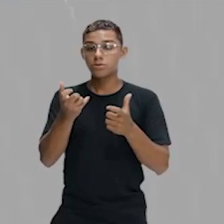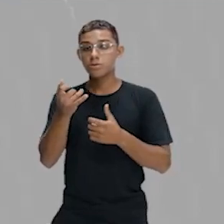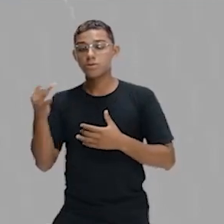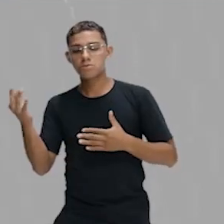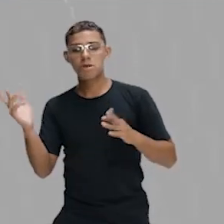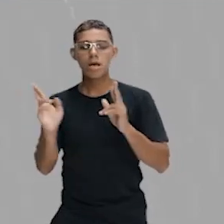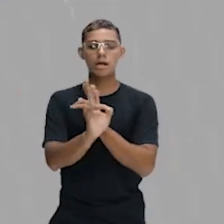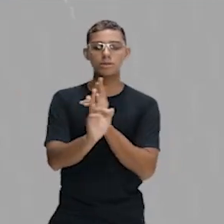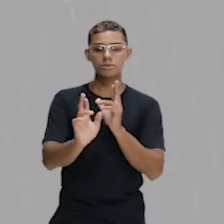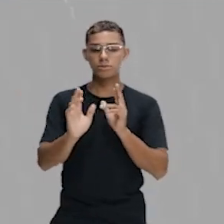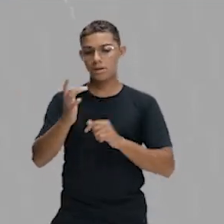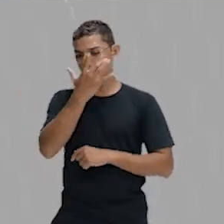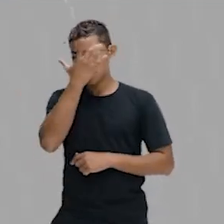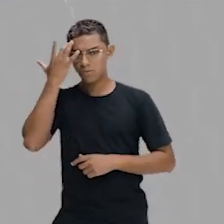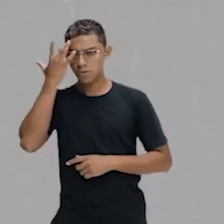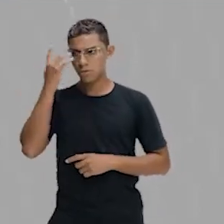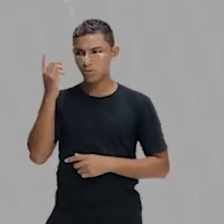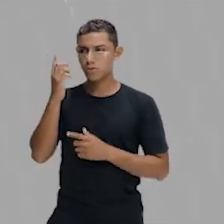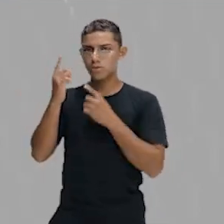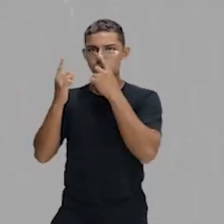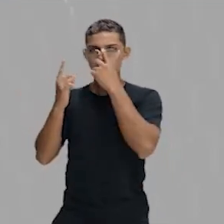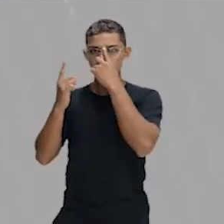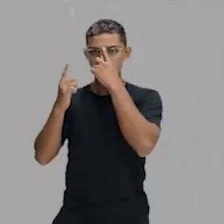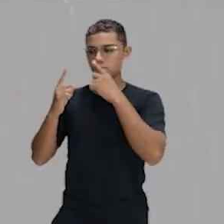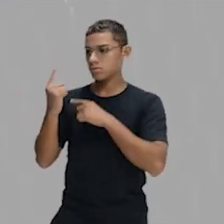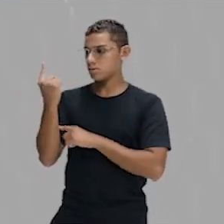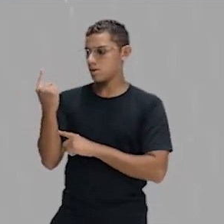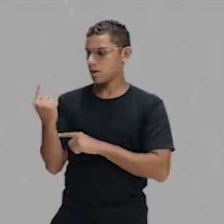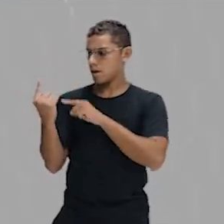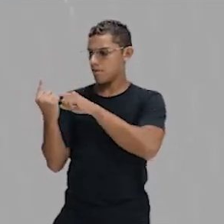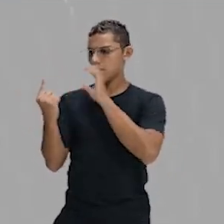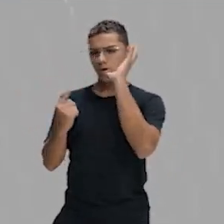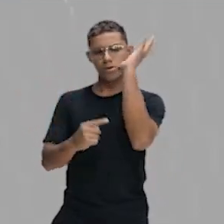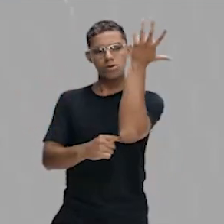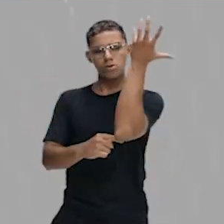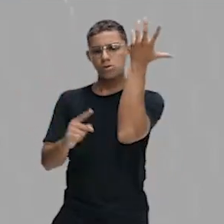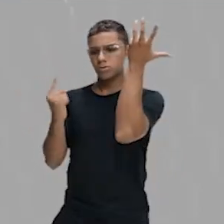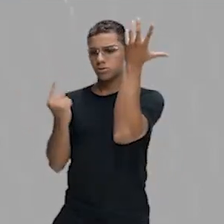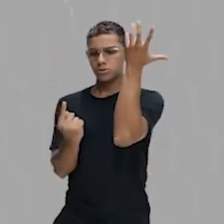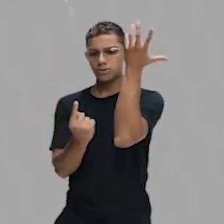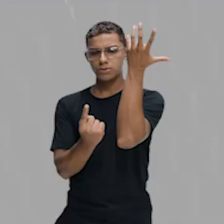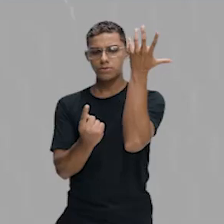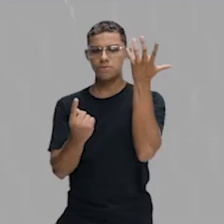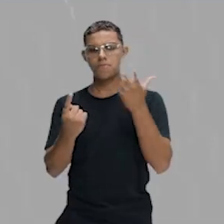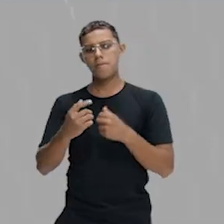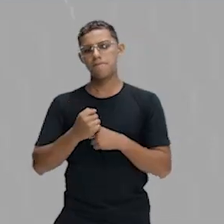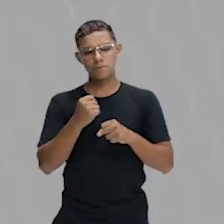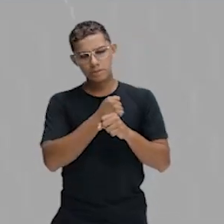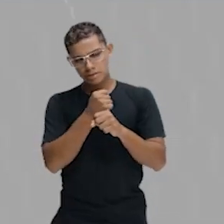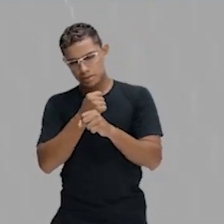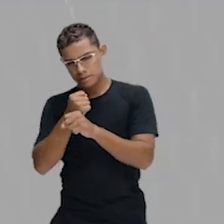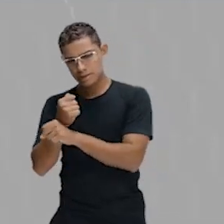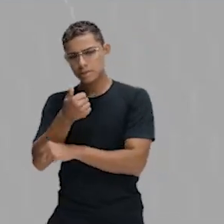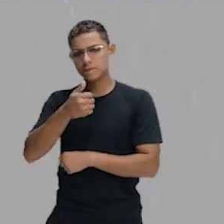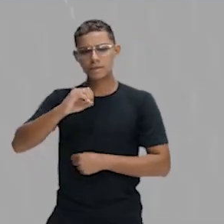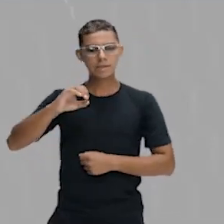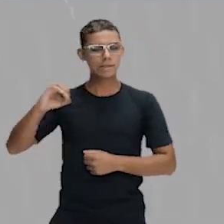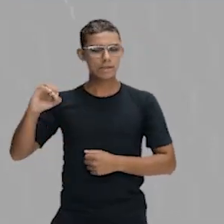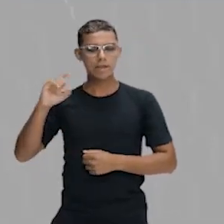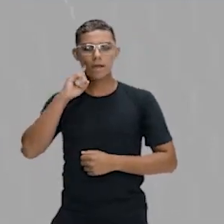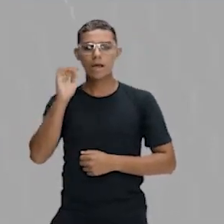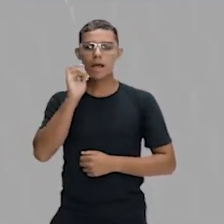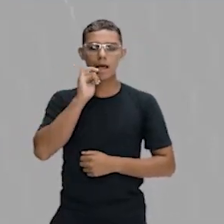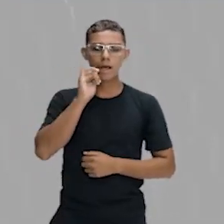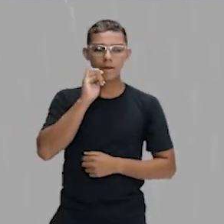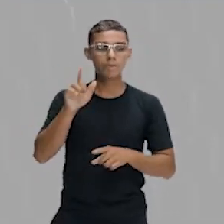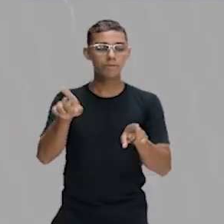relação ao tamanho de uma pessoa, né, pessoal? Então, são árvores centenárias, ok? E aí nós vamos ter o